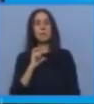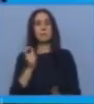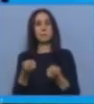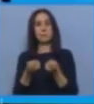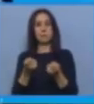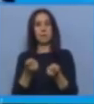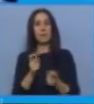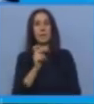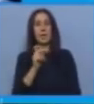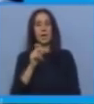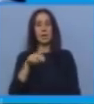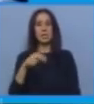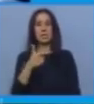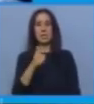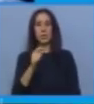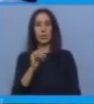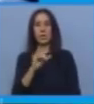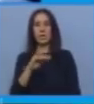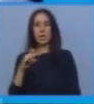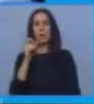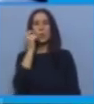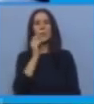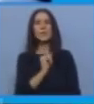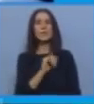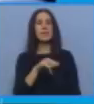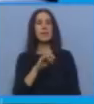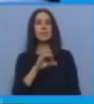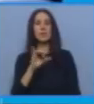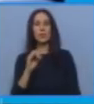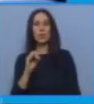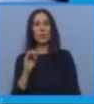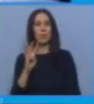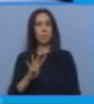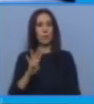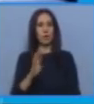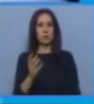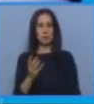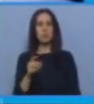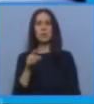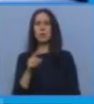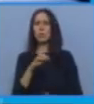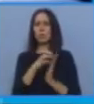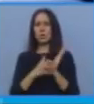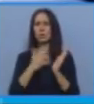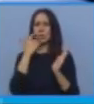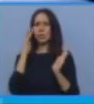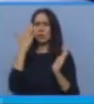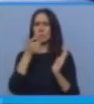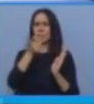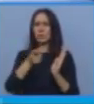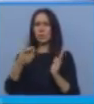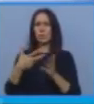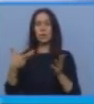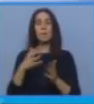de Antioquia, Inácio IV, um texto conhecido pela maior parte das pessoas, mas